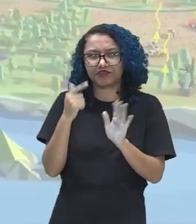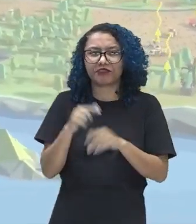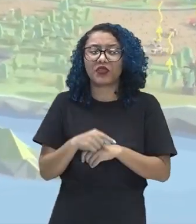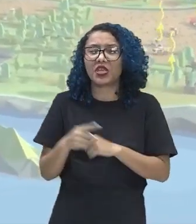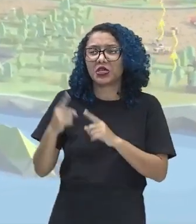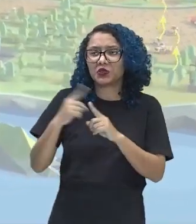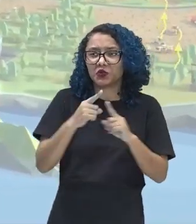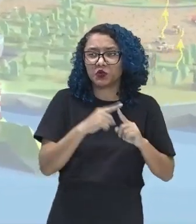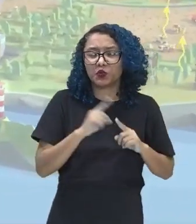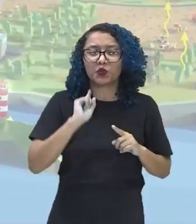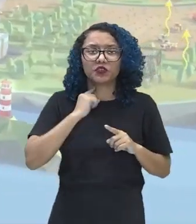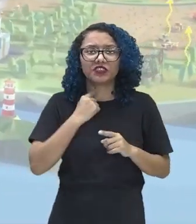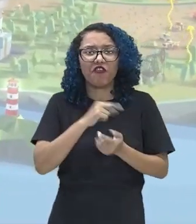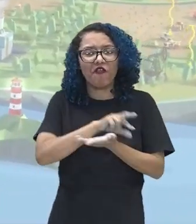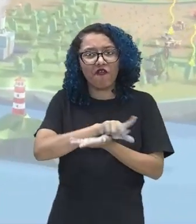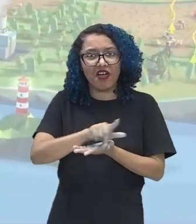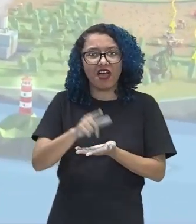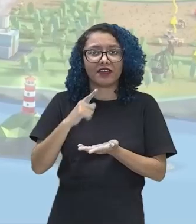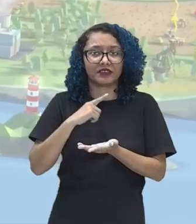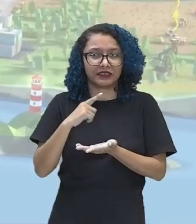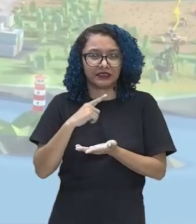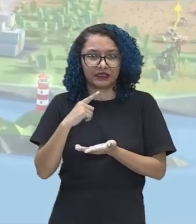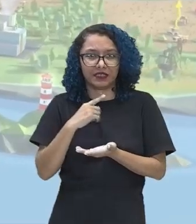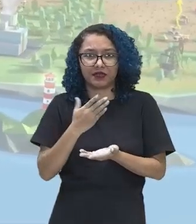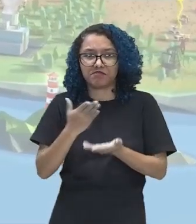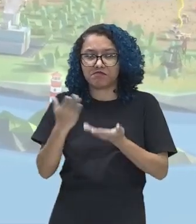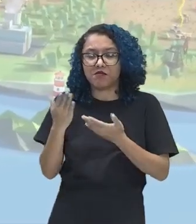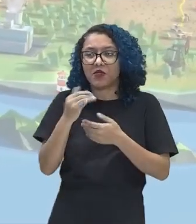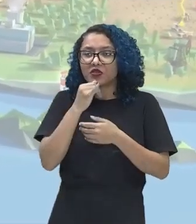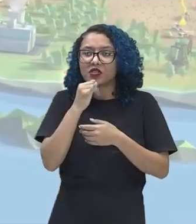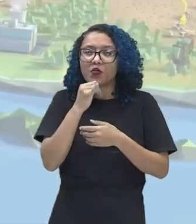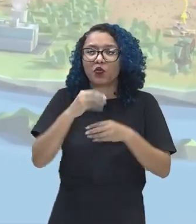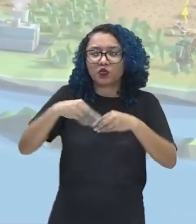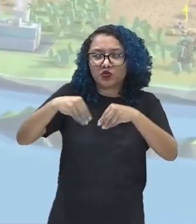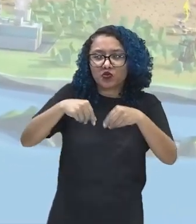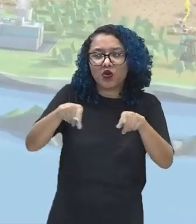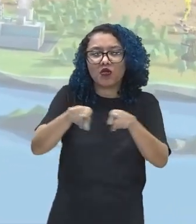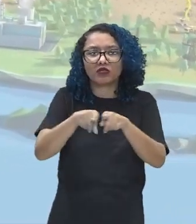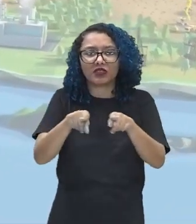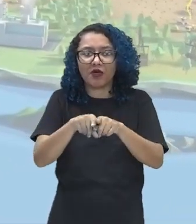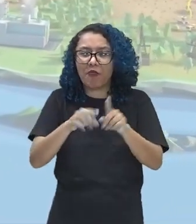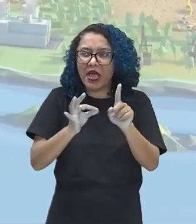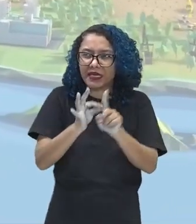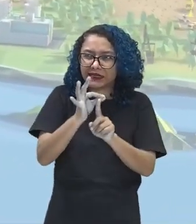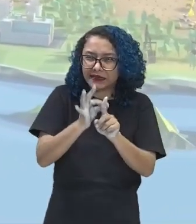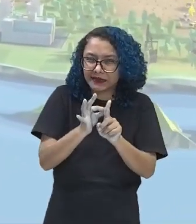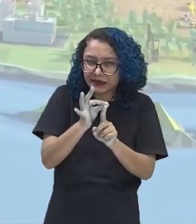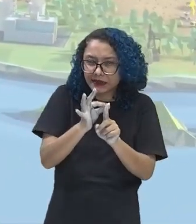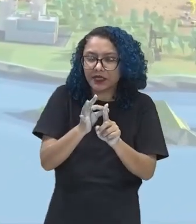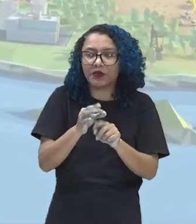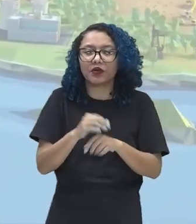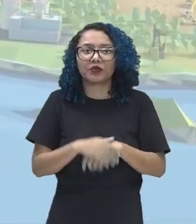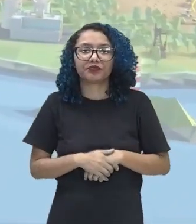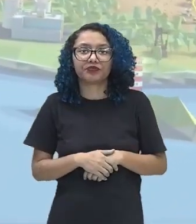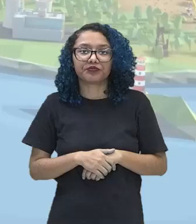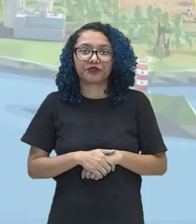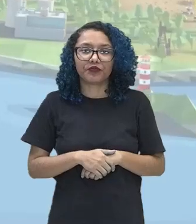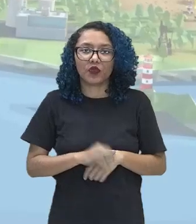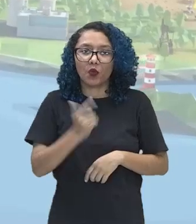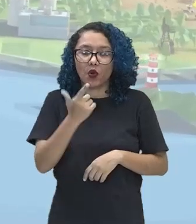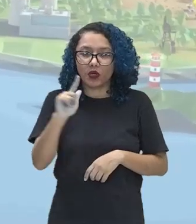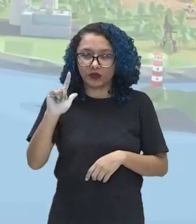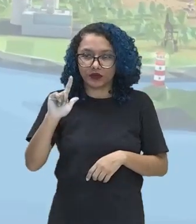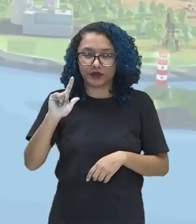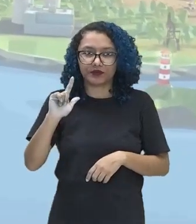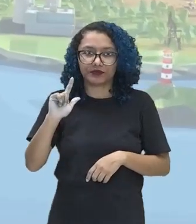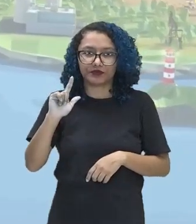tipos de poluições que ele está colocando aqui. Poluição do solo, poluição térmica. Note que aqui a gente também tem uma poluição,